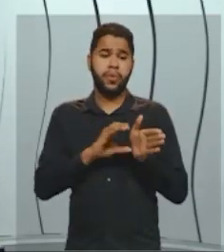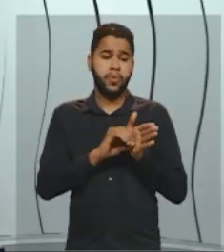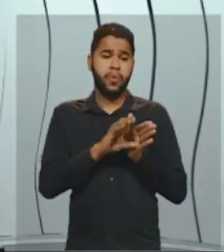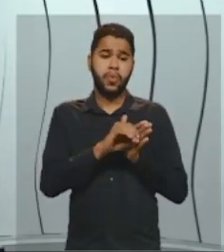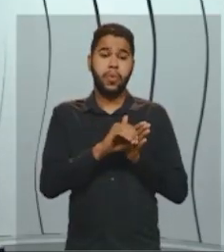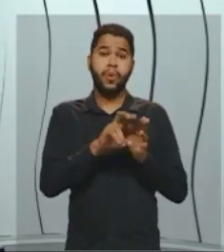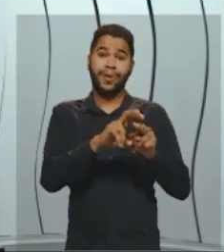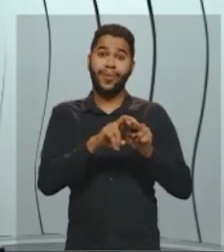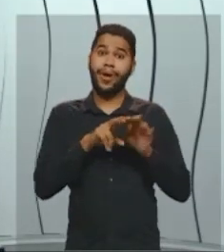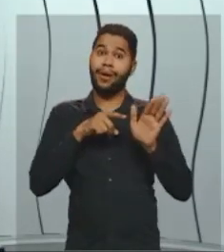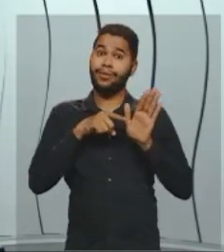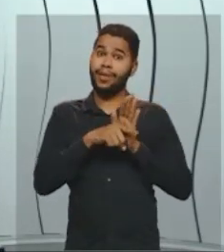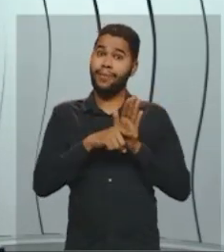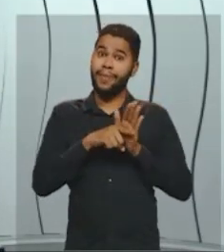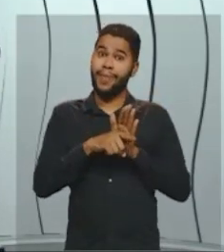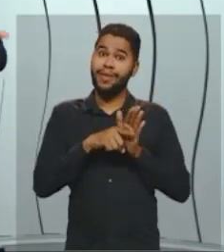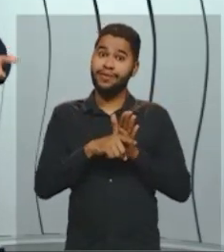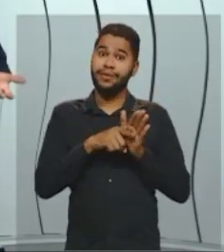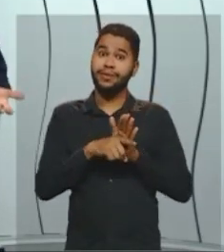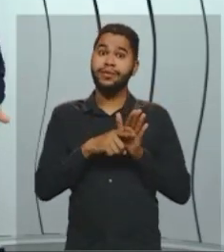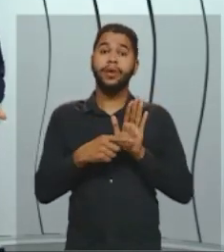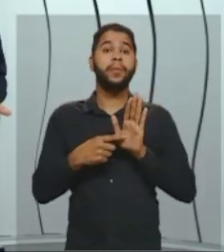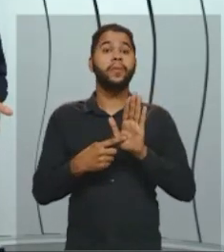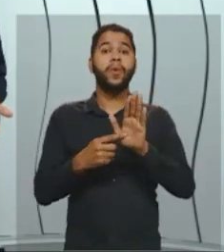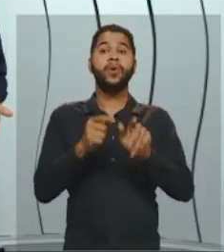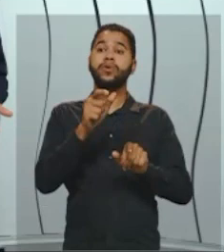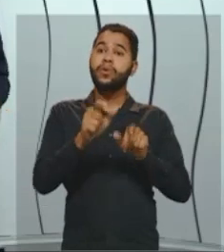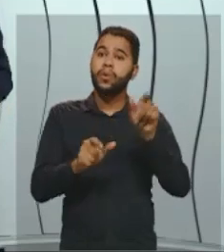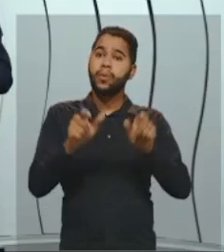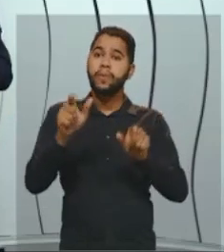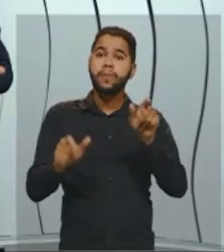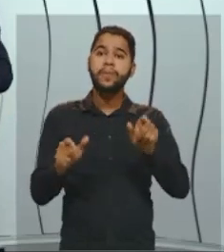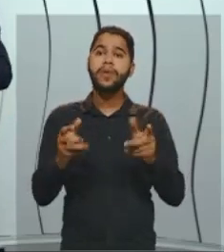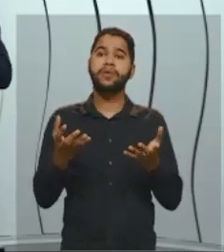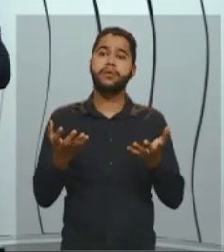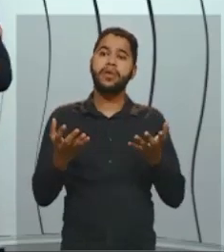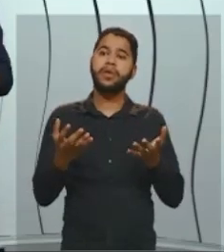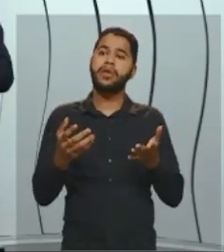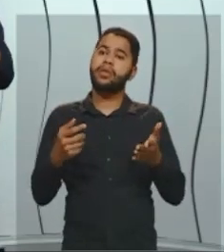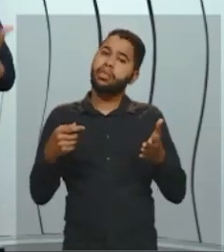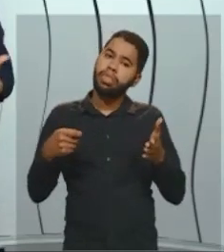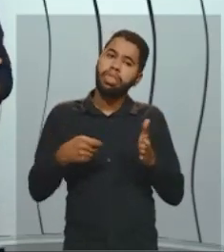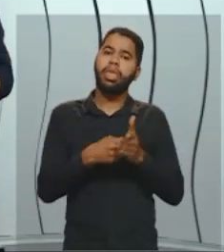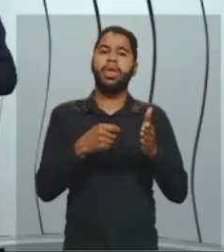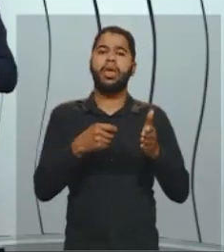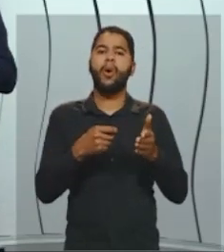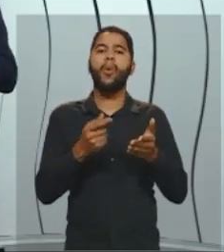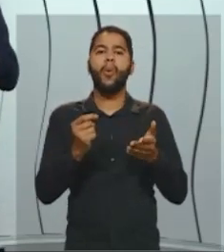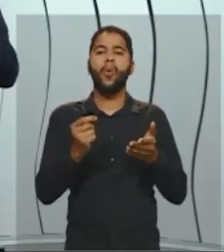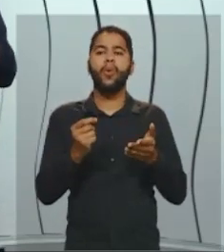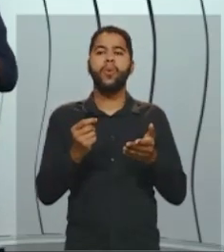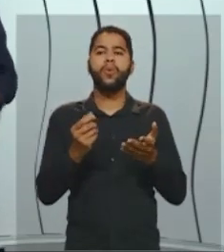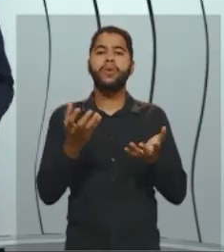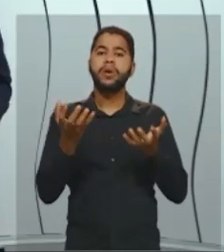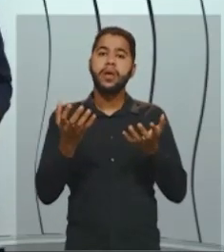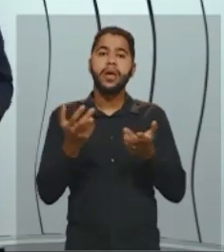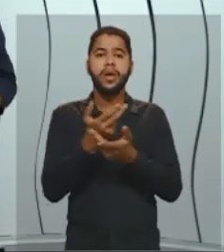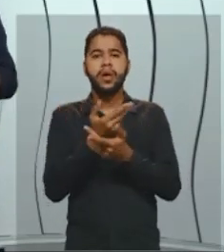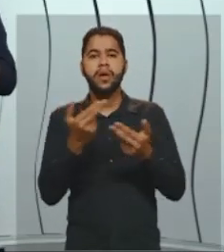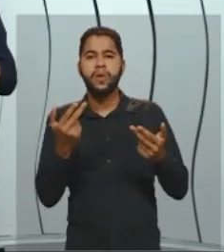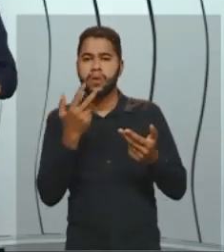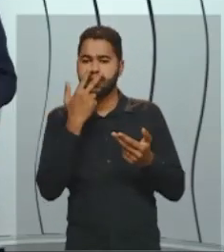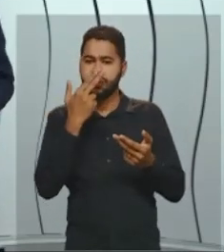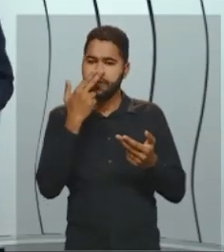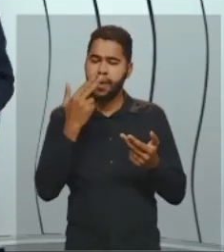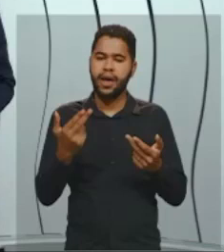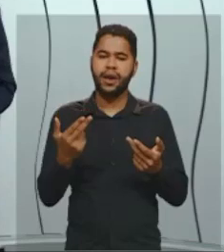de pesquisa. Então, a pesquisa mostra o que as pessoas procuram, então denuncia que as pessoas procuram coisas